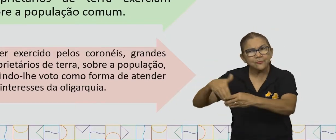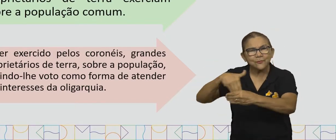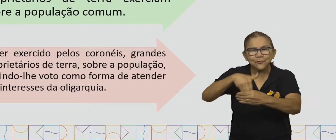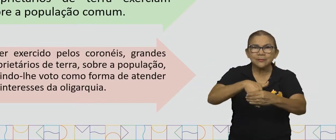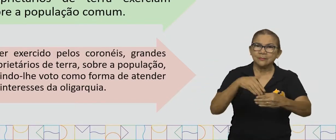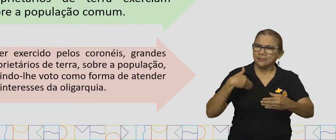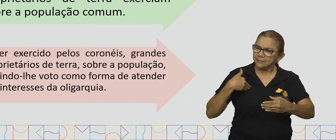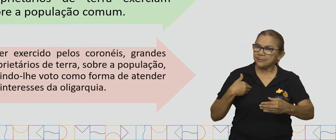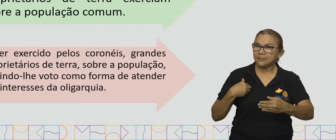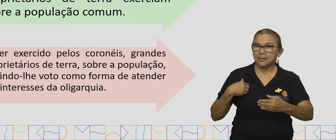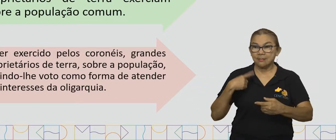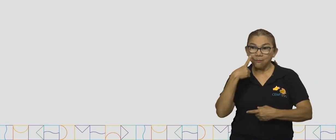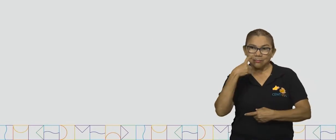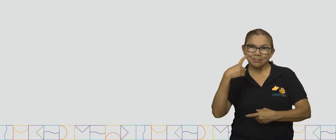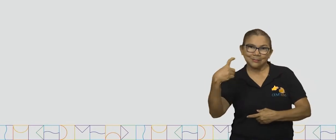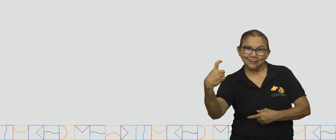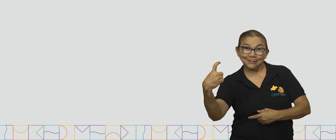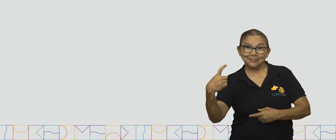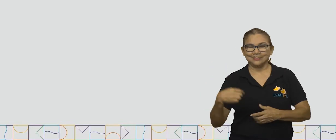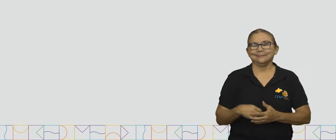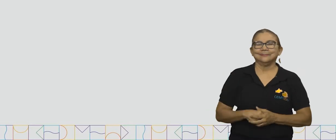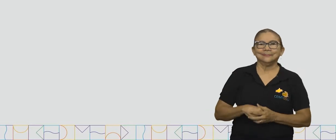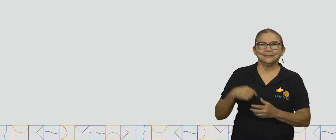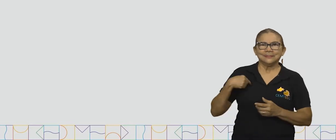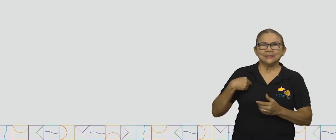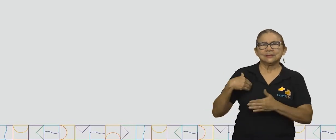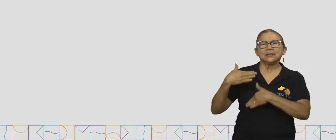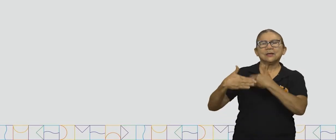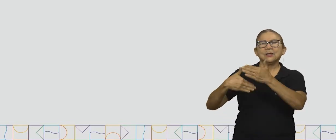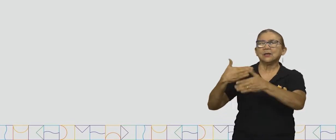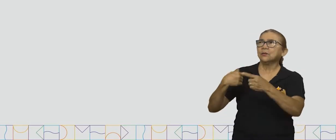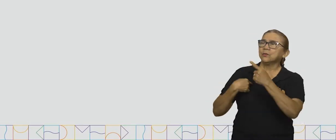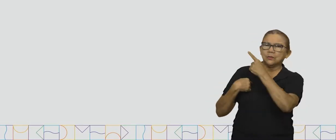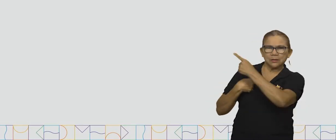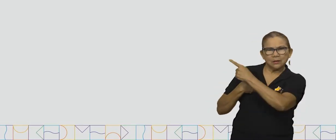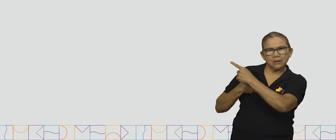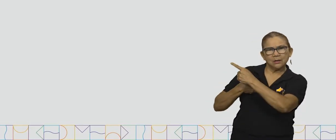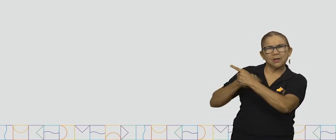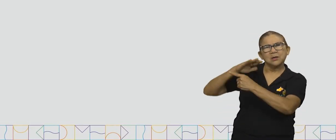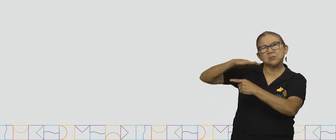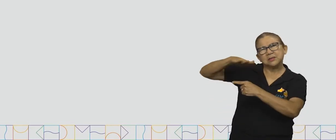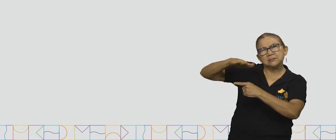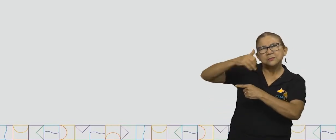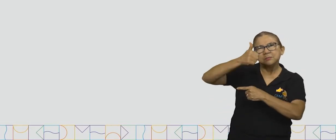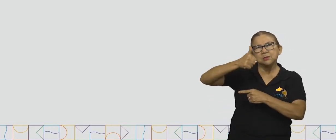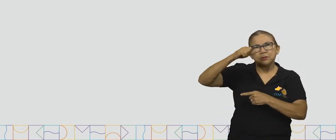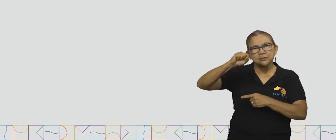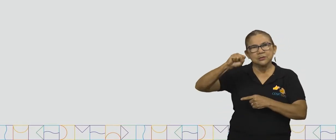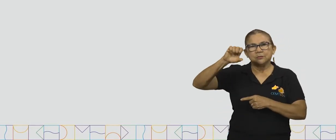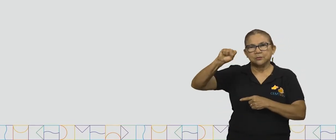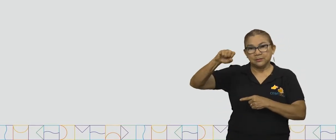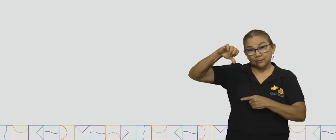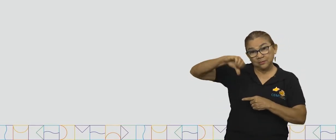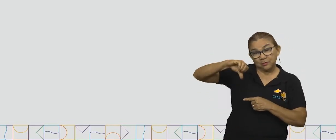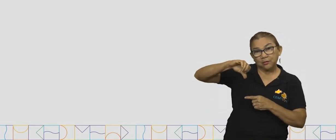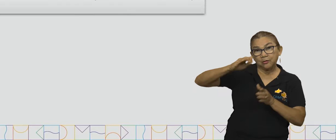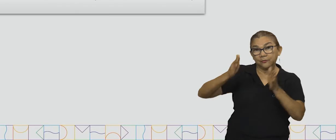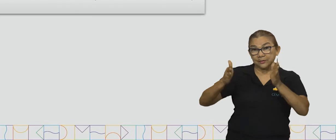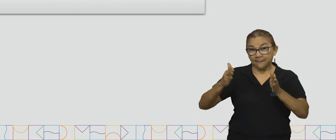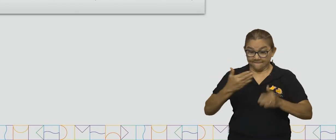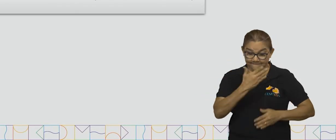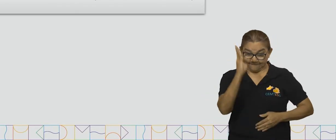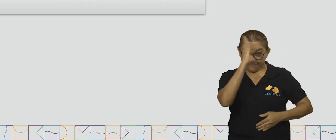aos interesses da sua oligarquia. Durante os anos de 1889 e 1894, o Brasil foi governado pelos